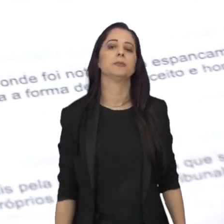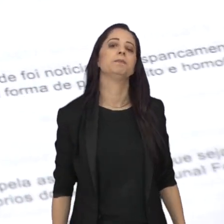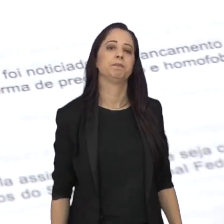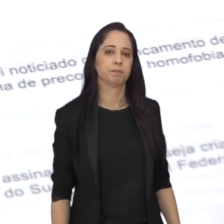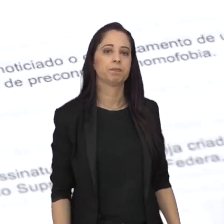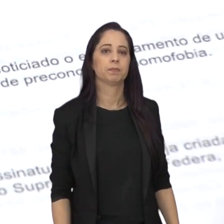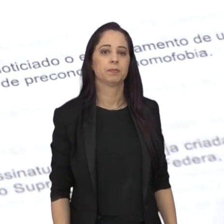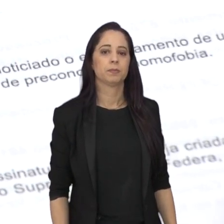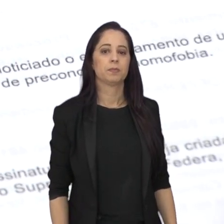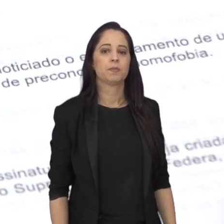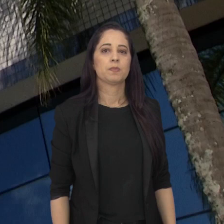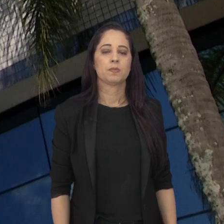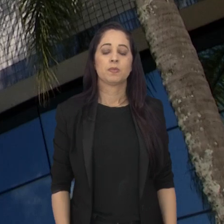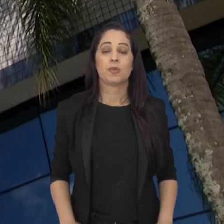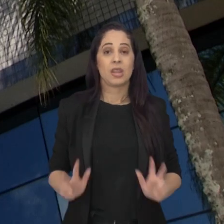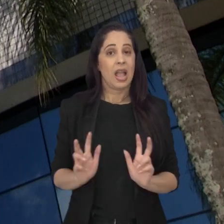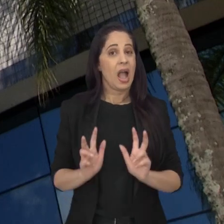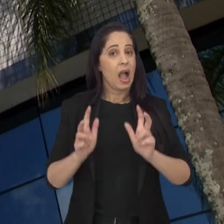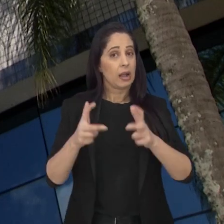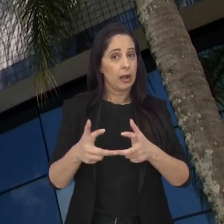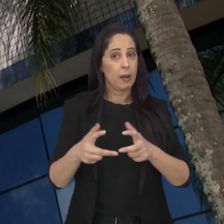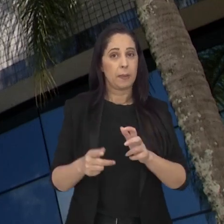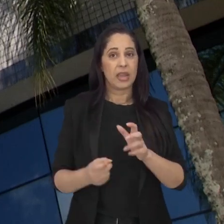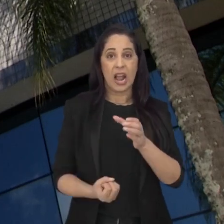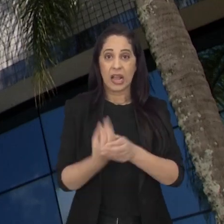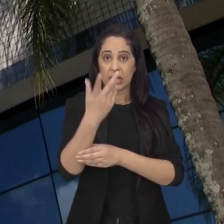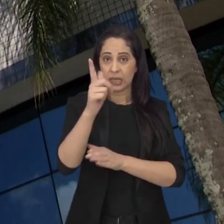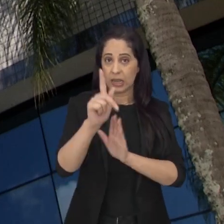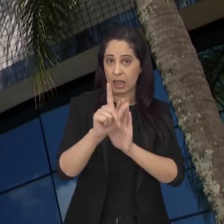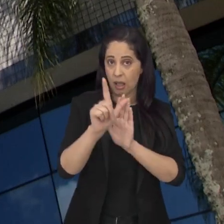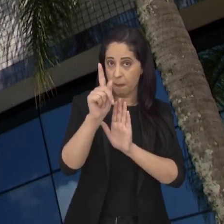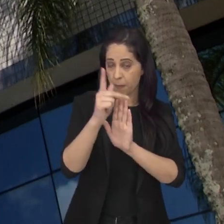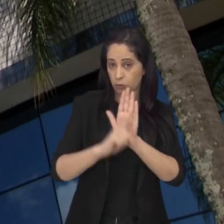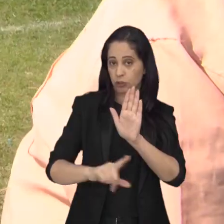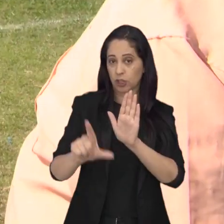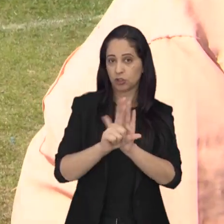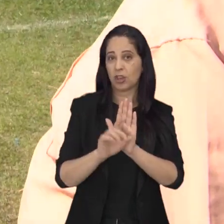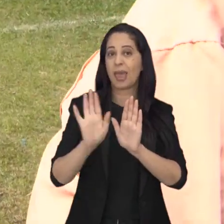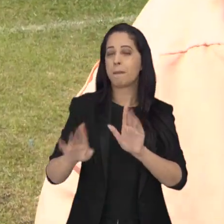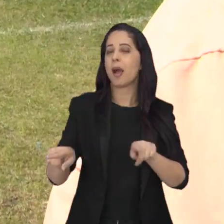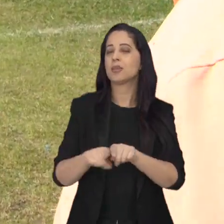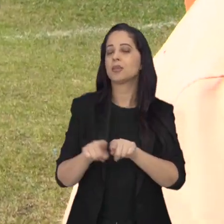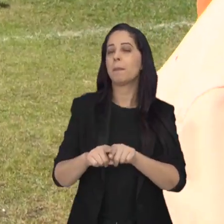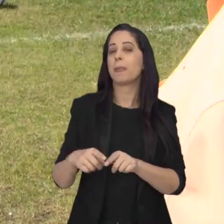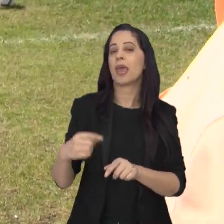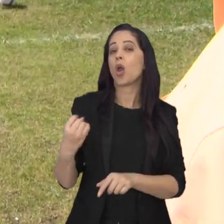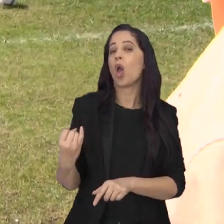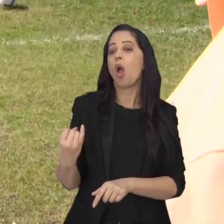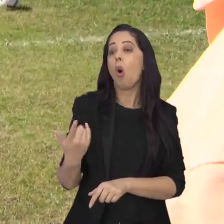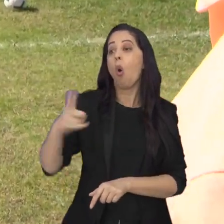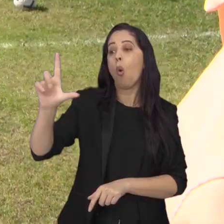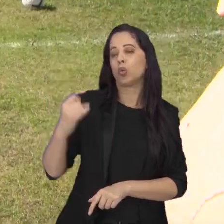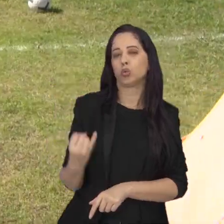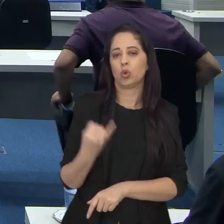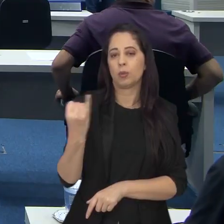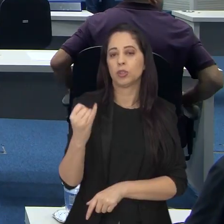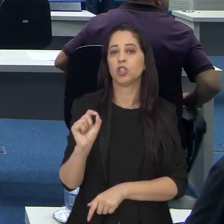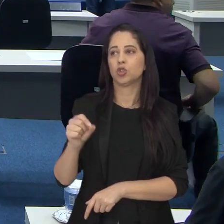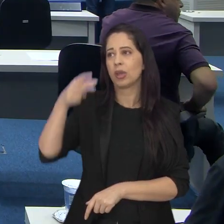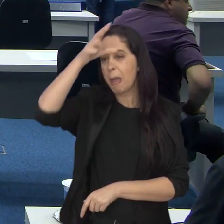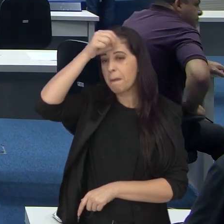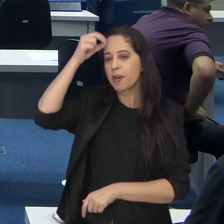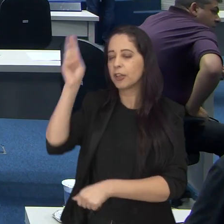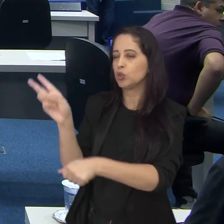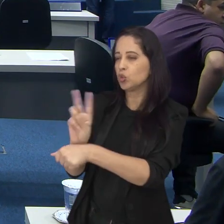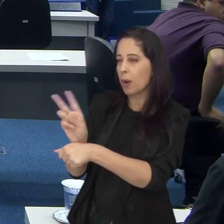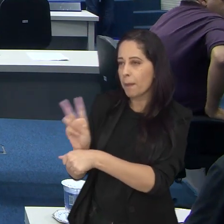de propor as leis, a Câmara também cumpre outra função importante, a de fiscalizar as ações da Prefeitura.